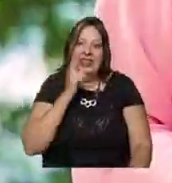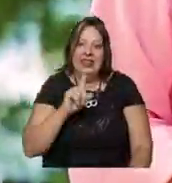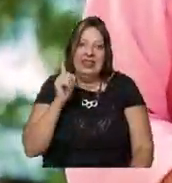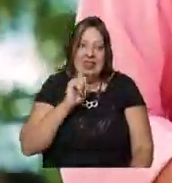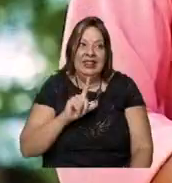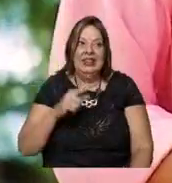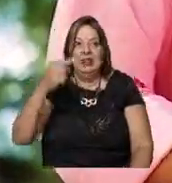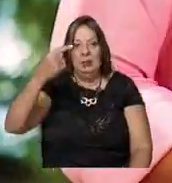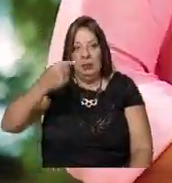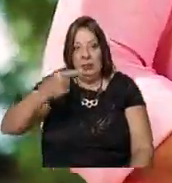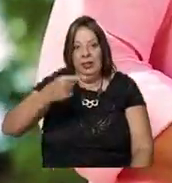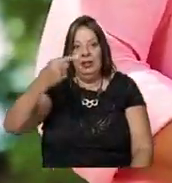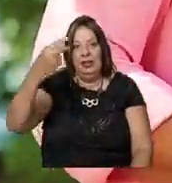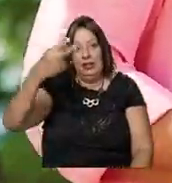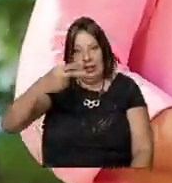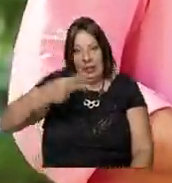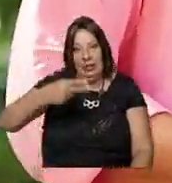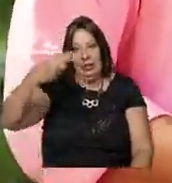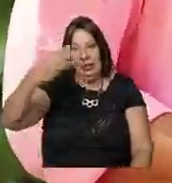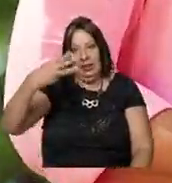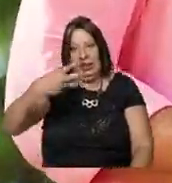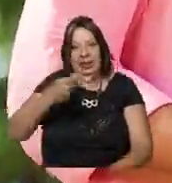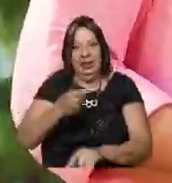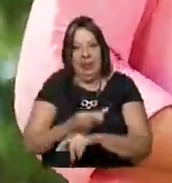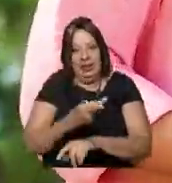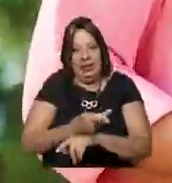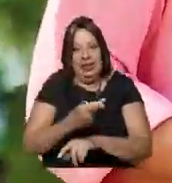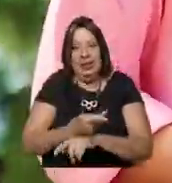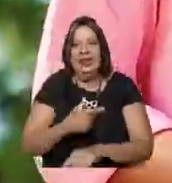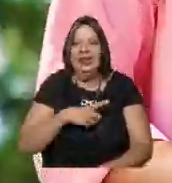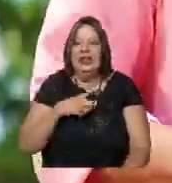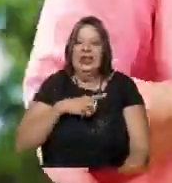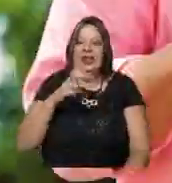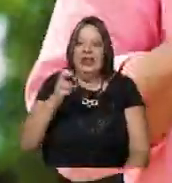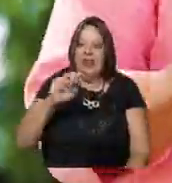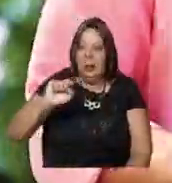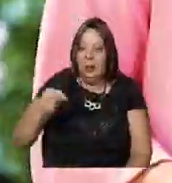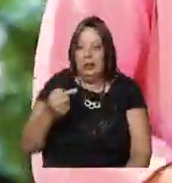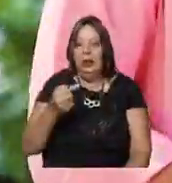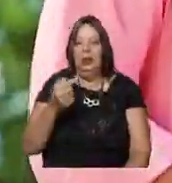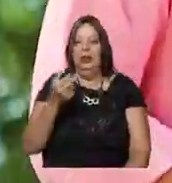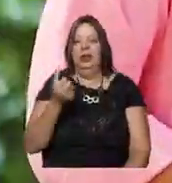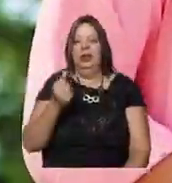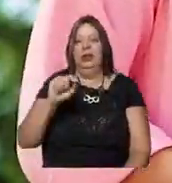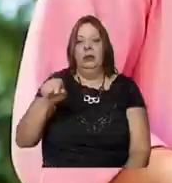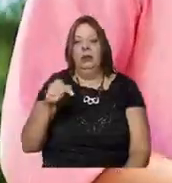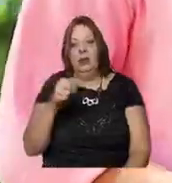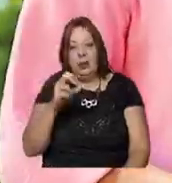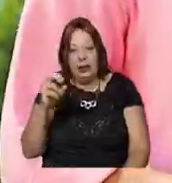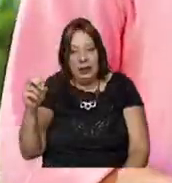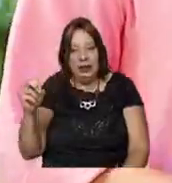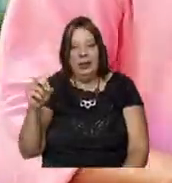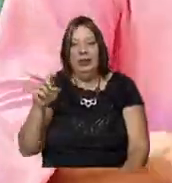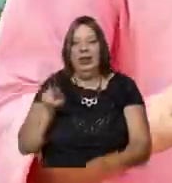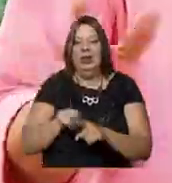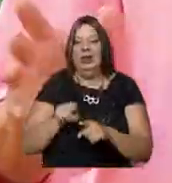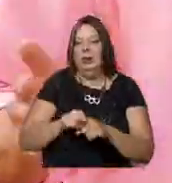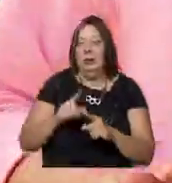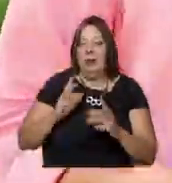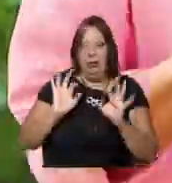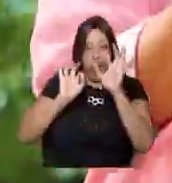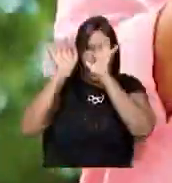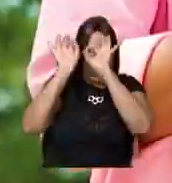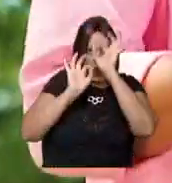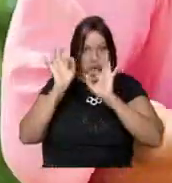ao terceiro prêmio. Teve 5 mil, teve 6.500 e também um procedimento estético no